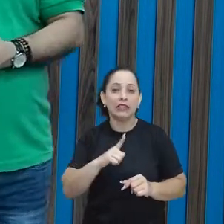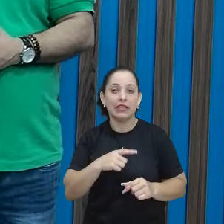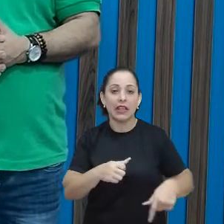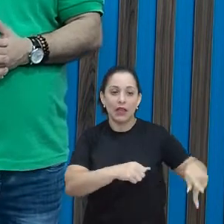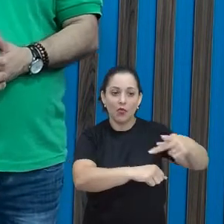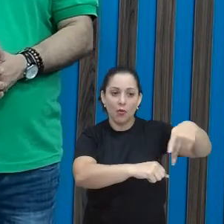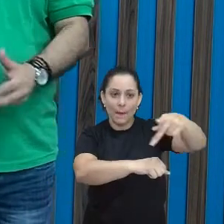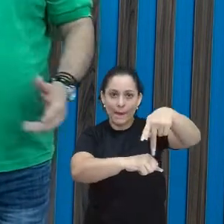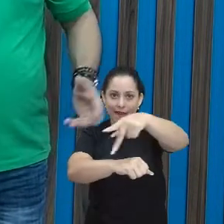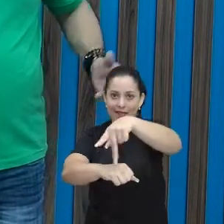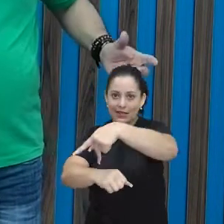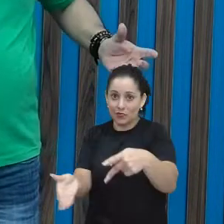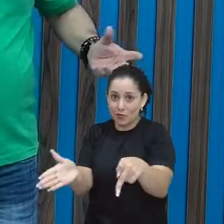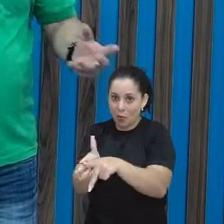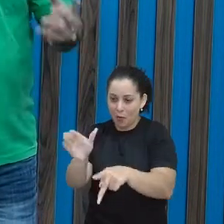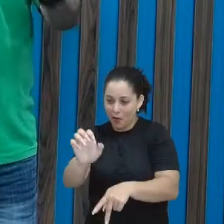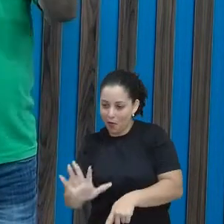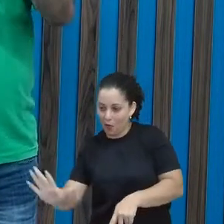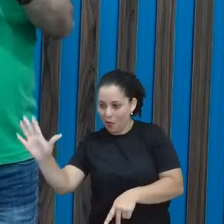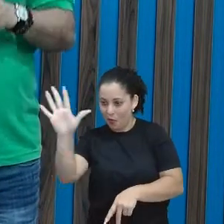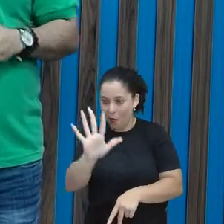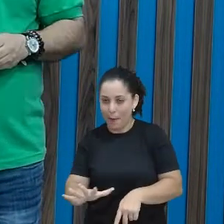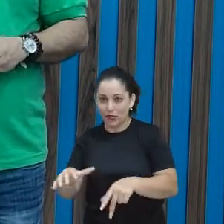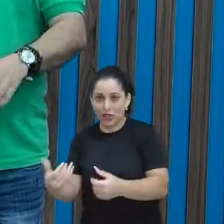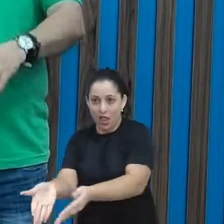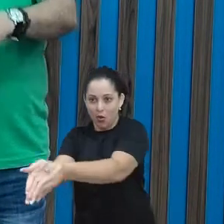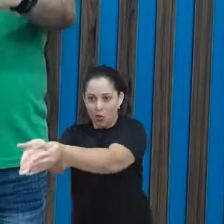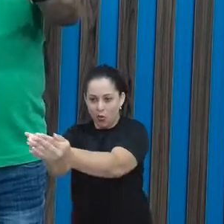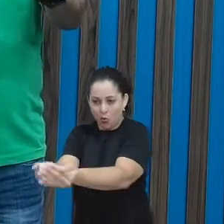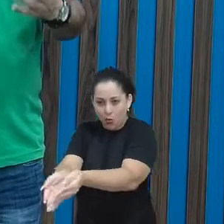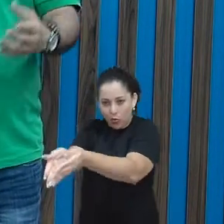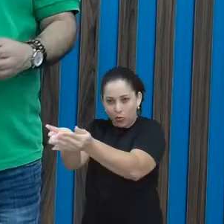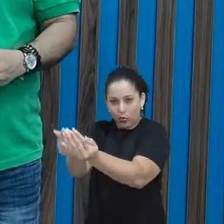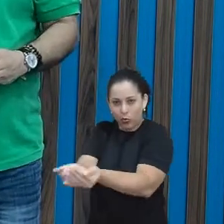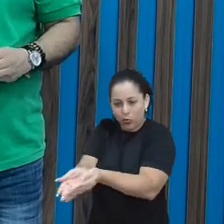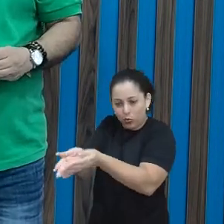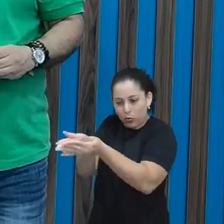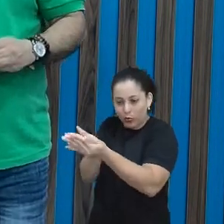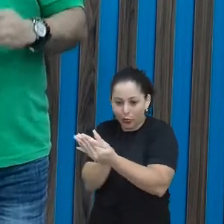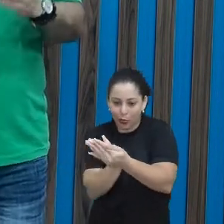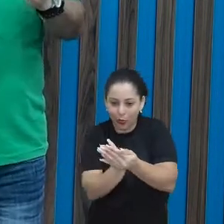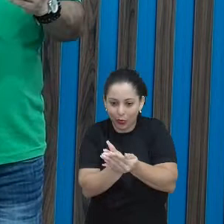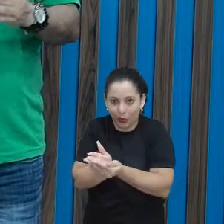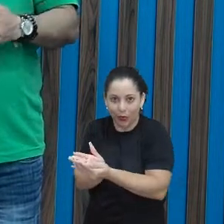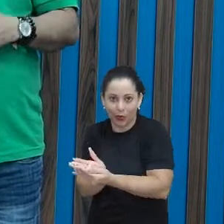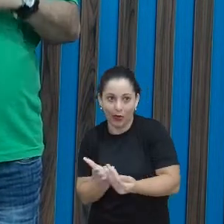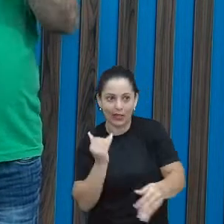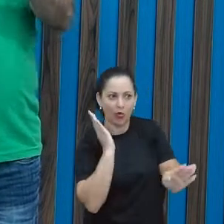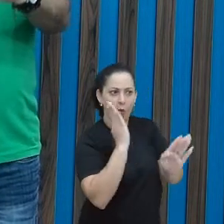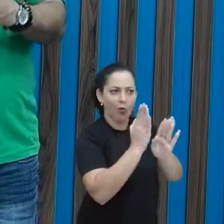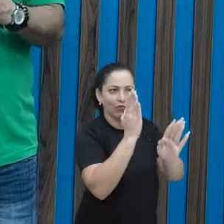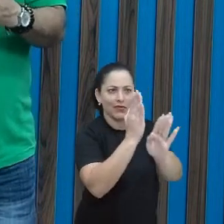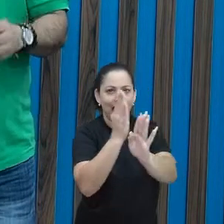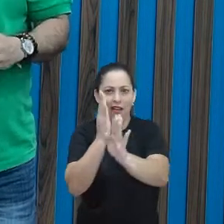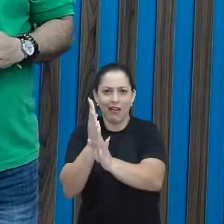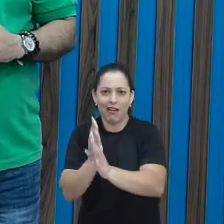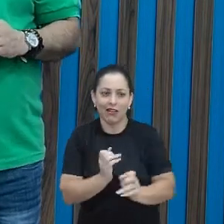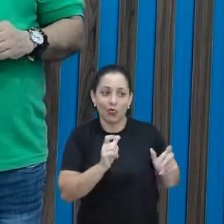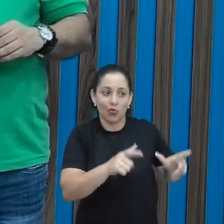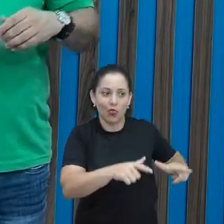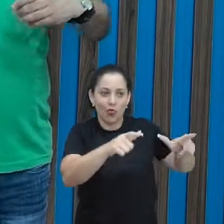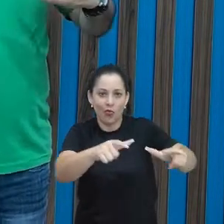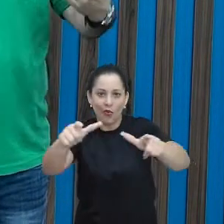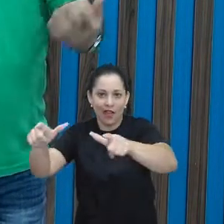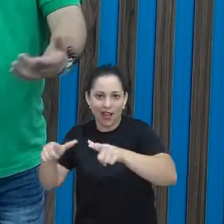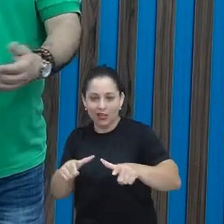nações europeias, elas se lançando ao mar, rumo aos descobrimentos, né? Ou, a depender do contexto,